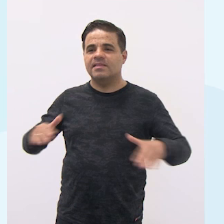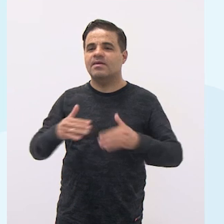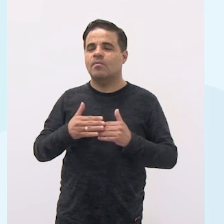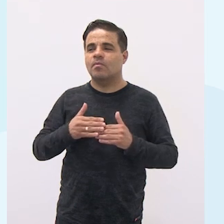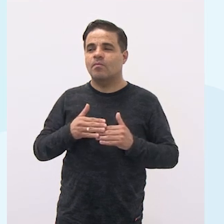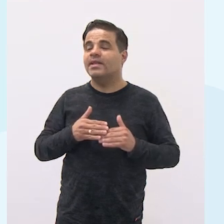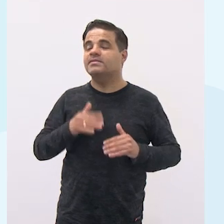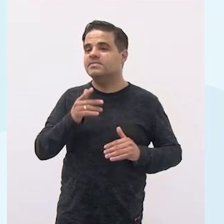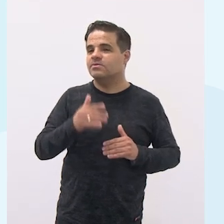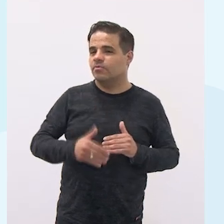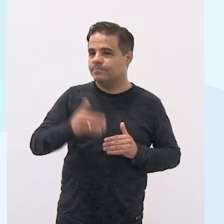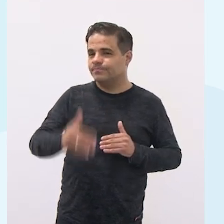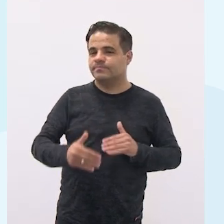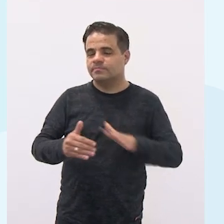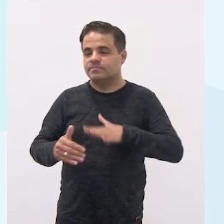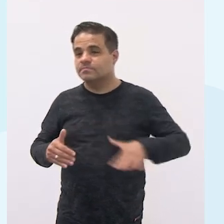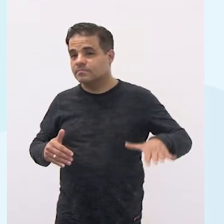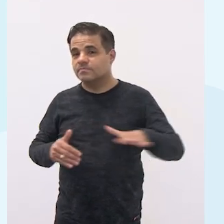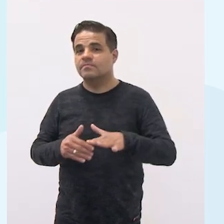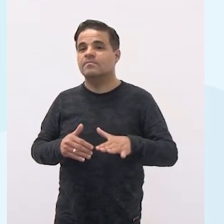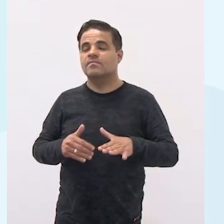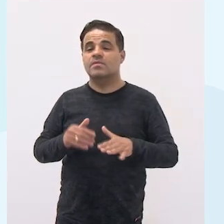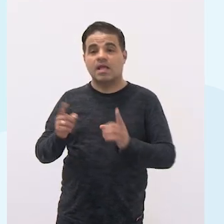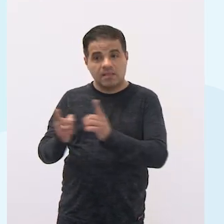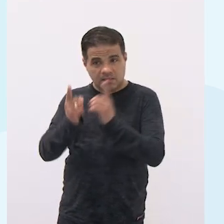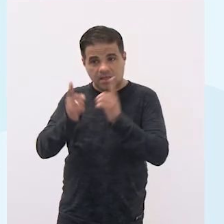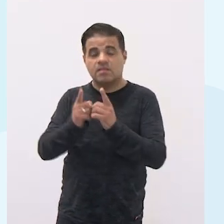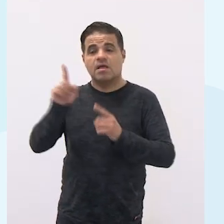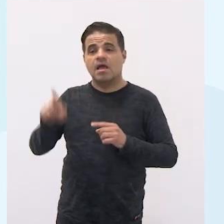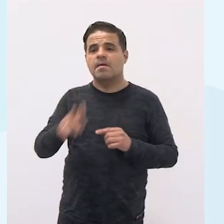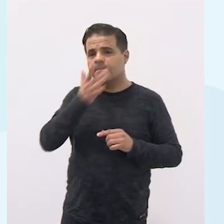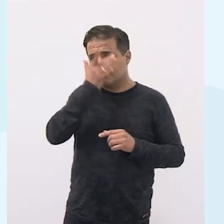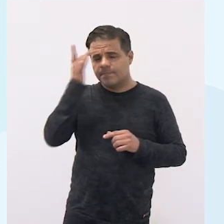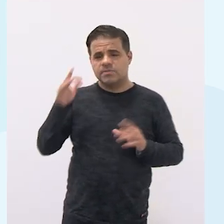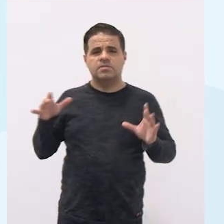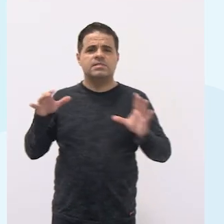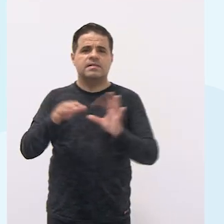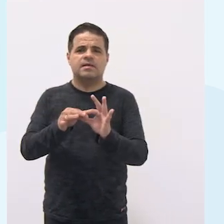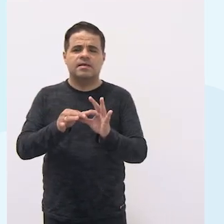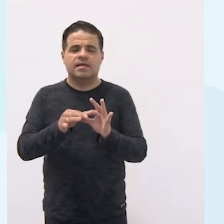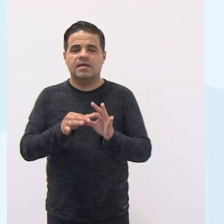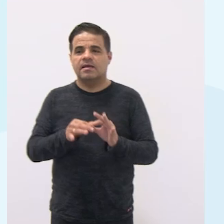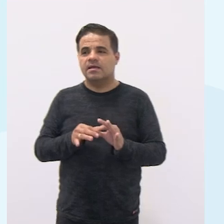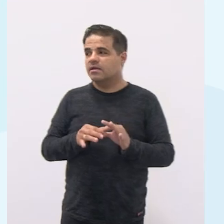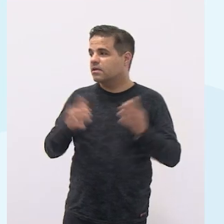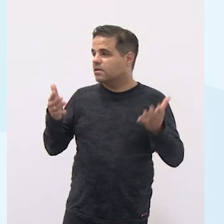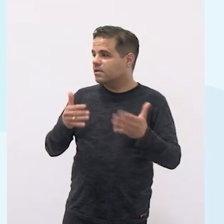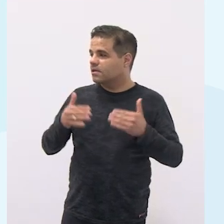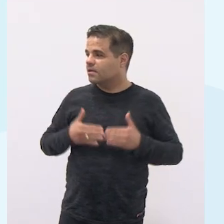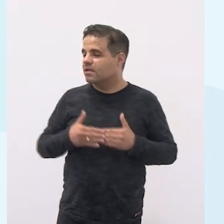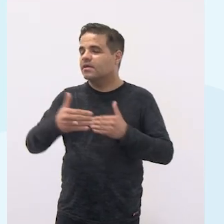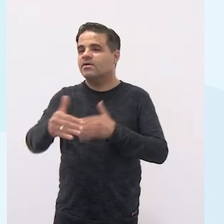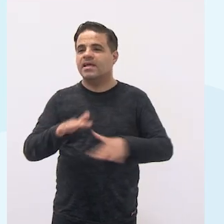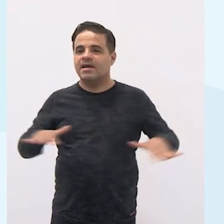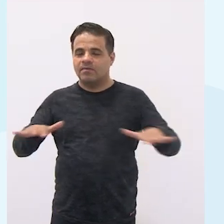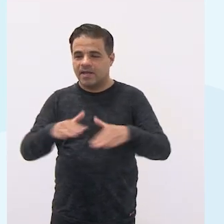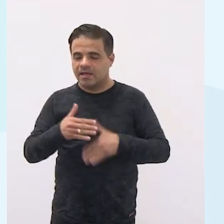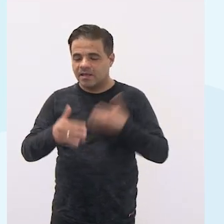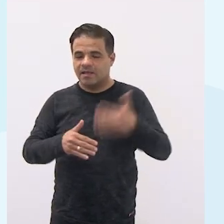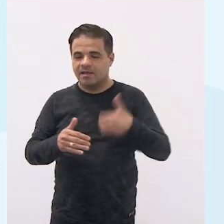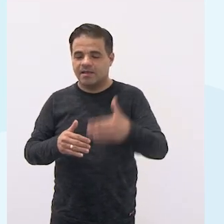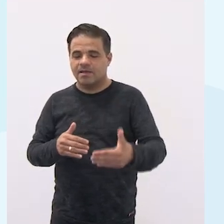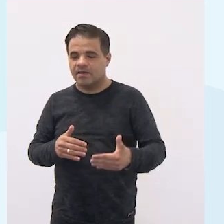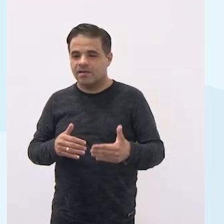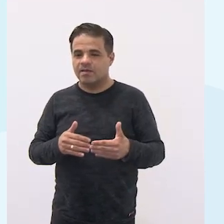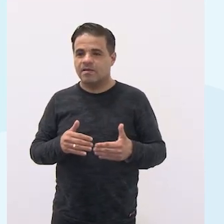dessas mulheres que a gente estava atendendo, eram pessoas ligadas a algum serviço de referência, ou para